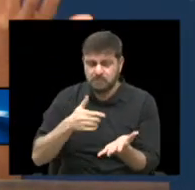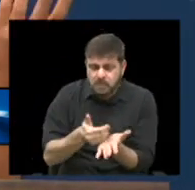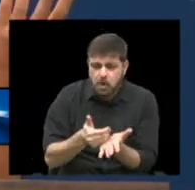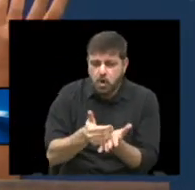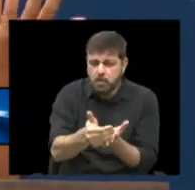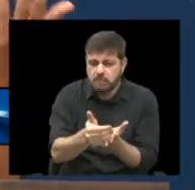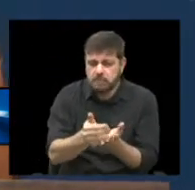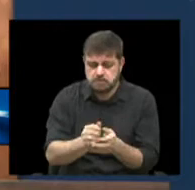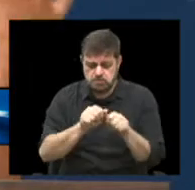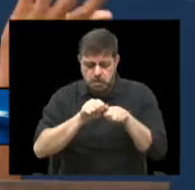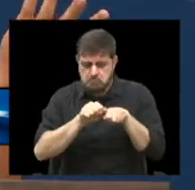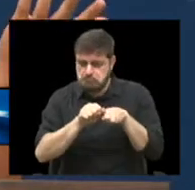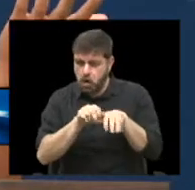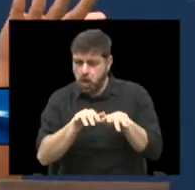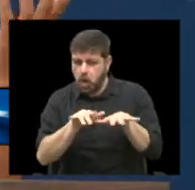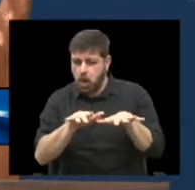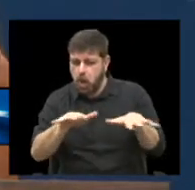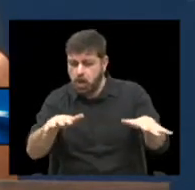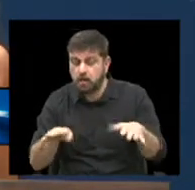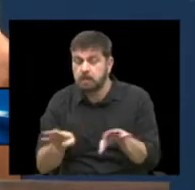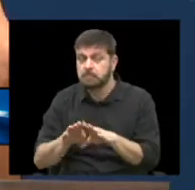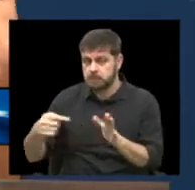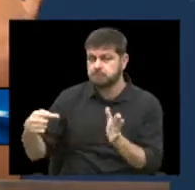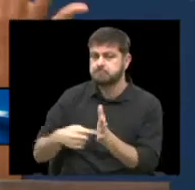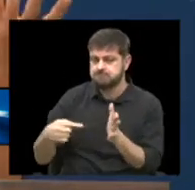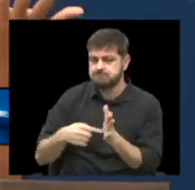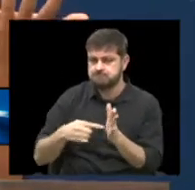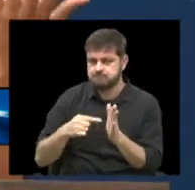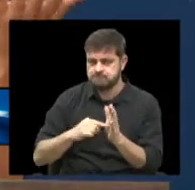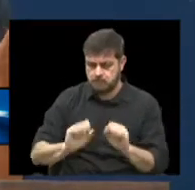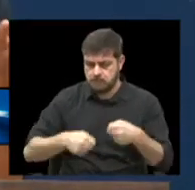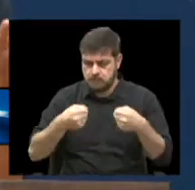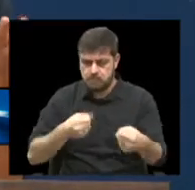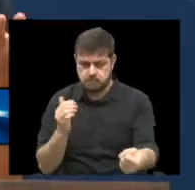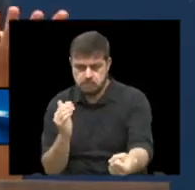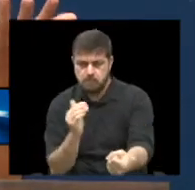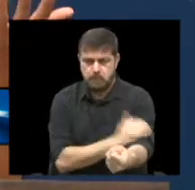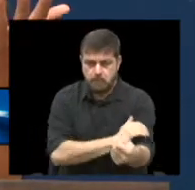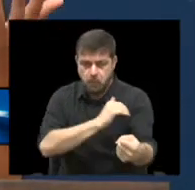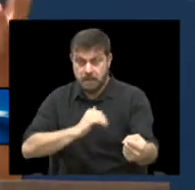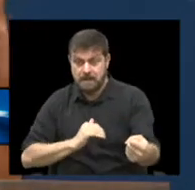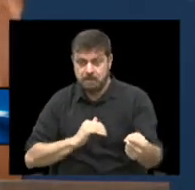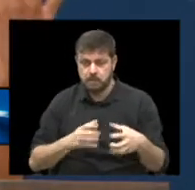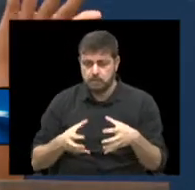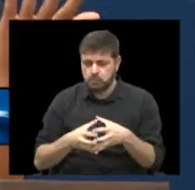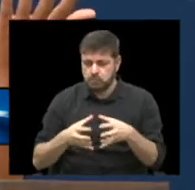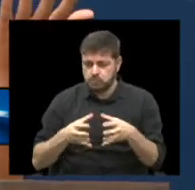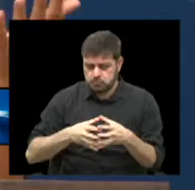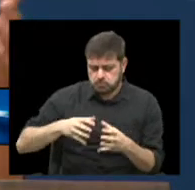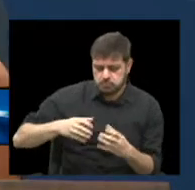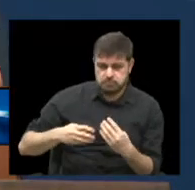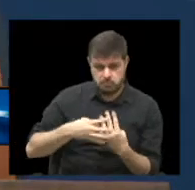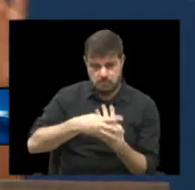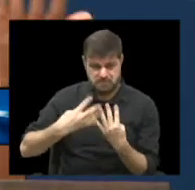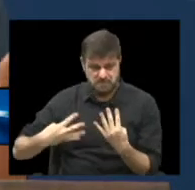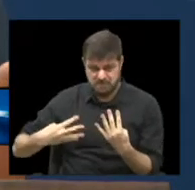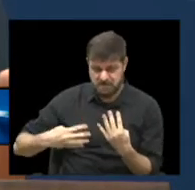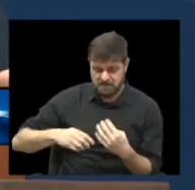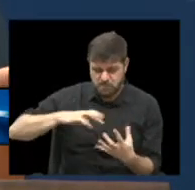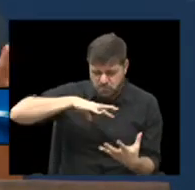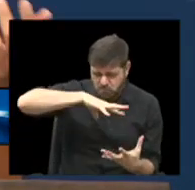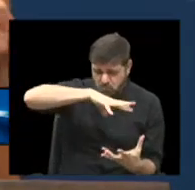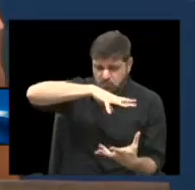dar visibilidade e denúncia, um fortalecimento muito grande do movimento no mundo todo, e aqui no